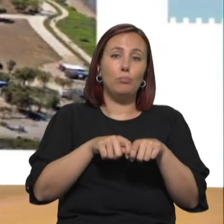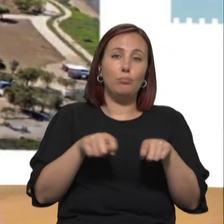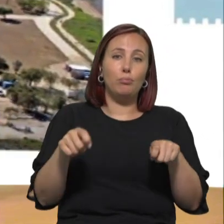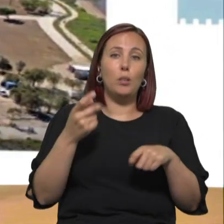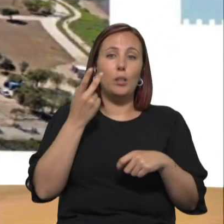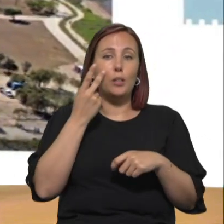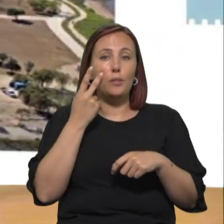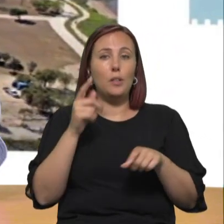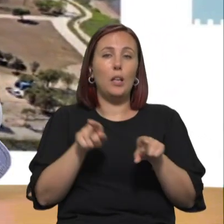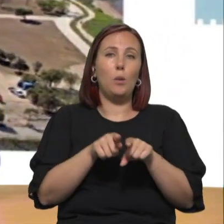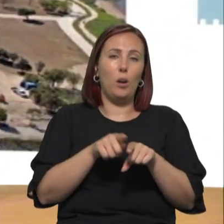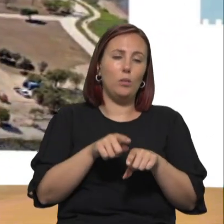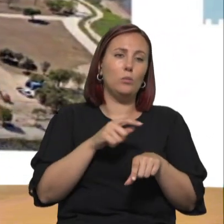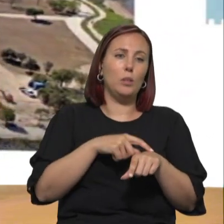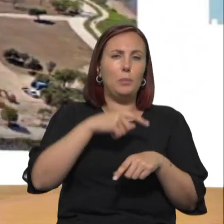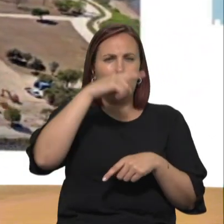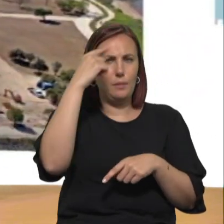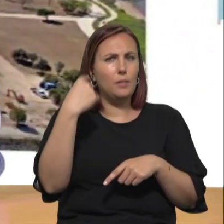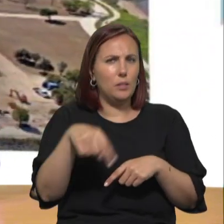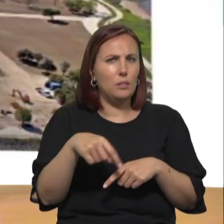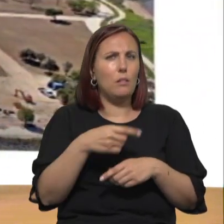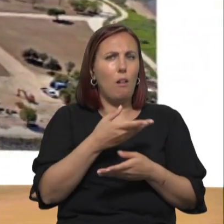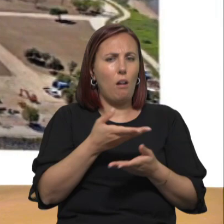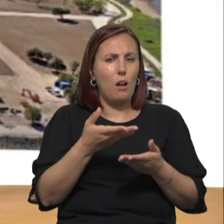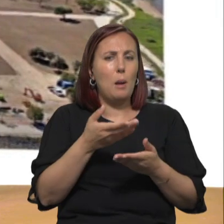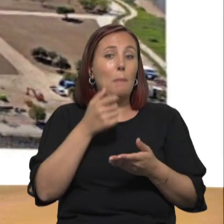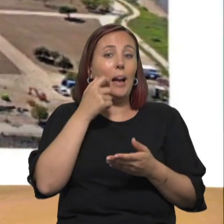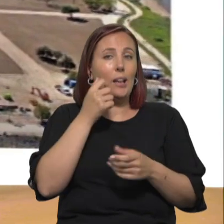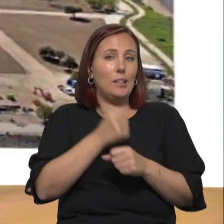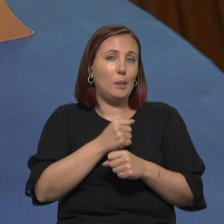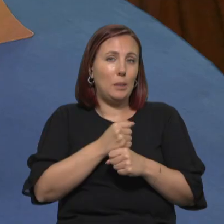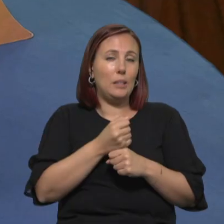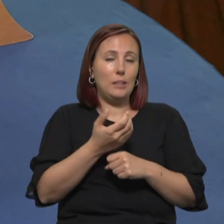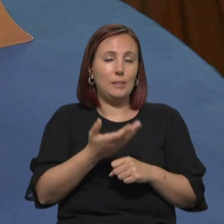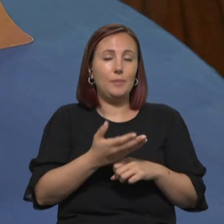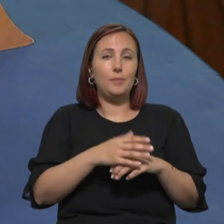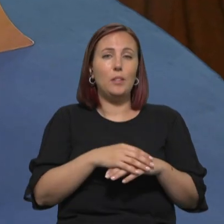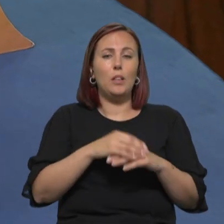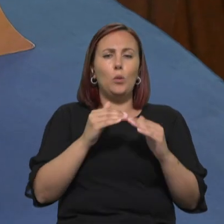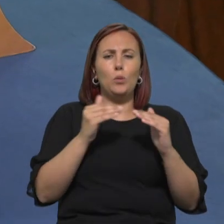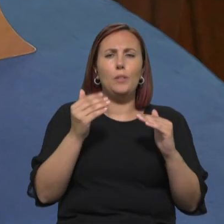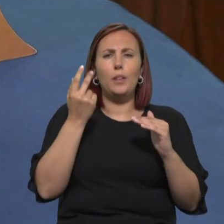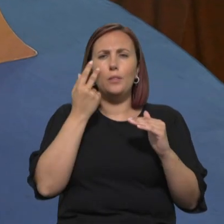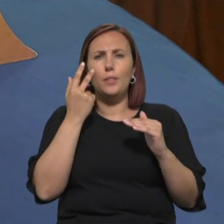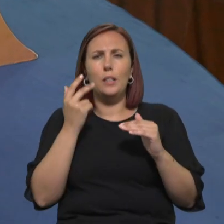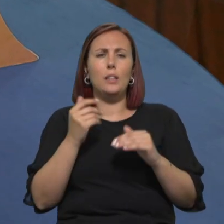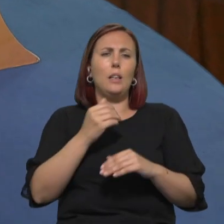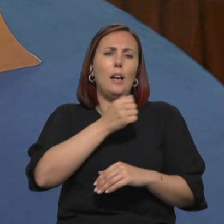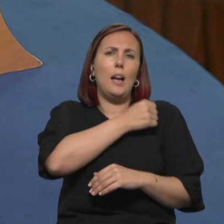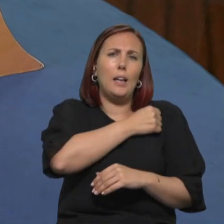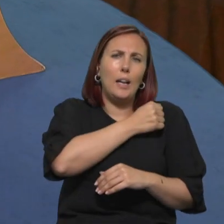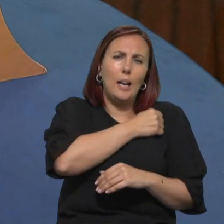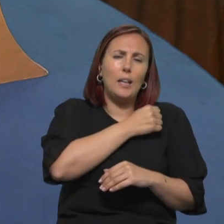período difícil para os trabalhadores em especial, ao nível de vida, ao nível da habitação, ao nível dos